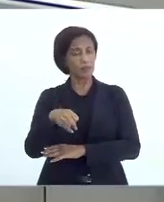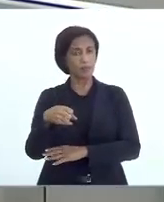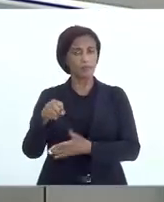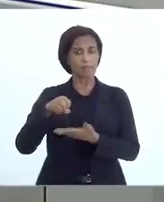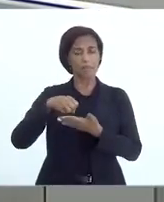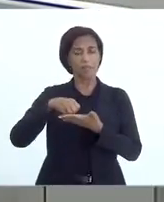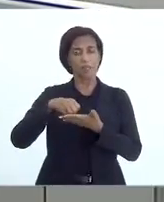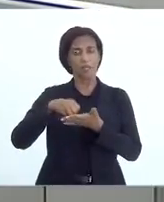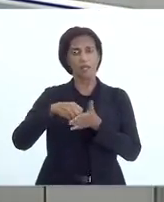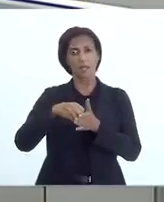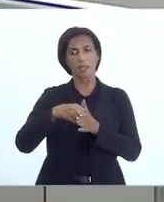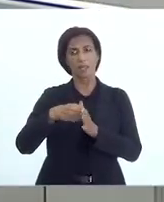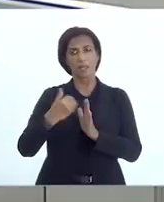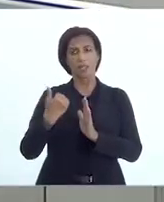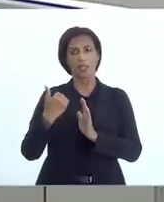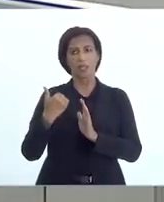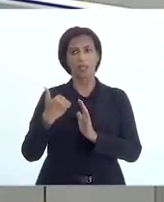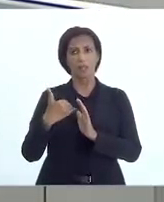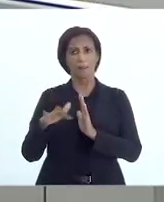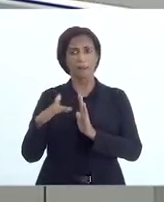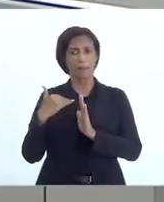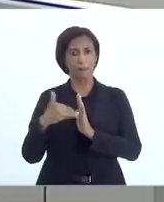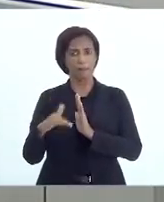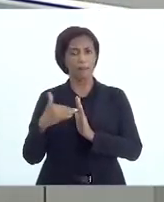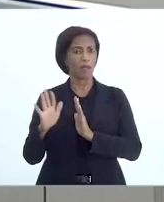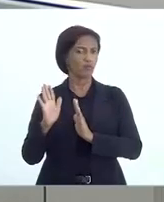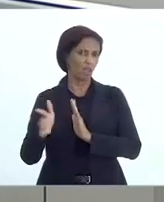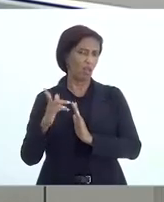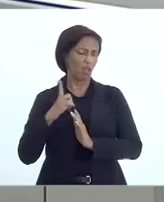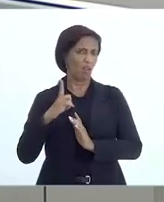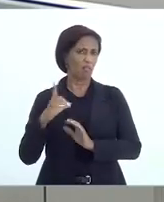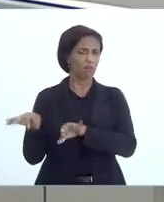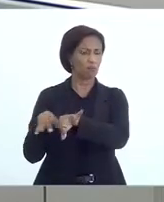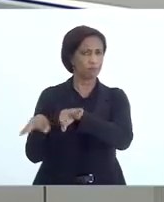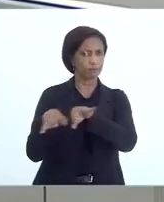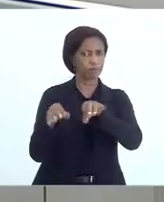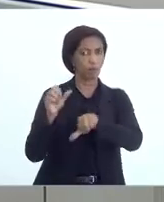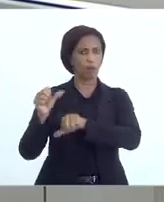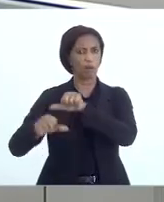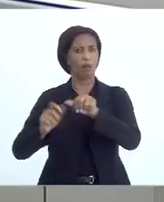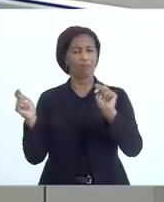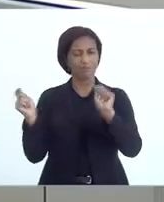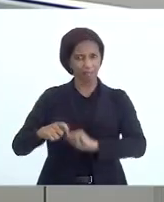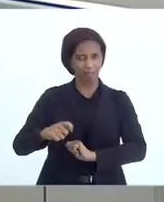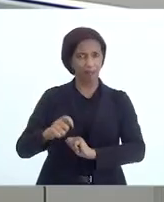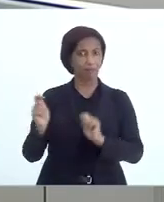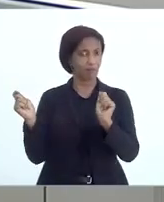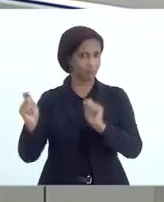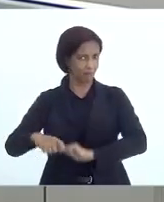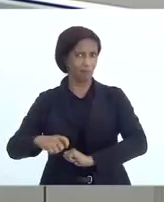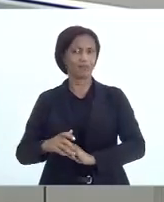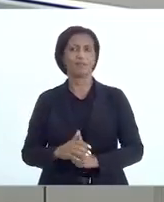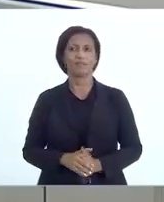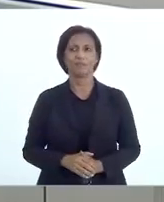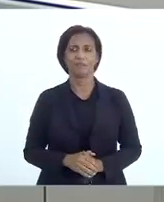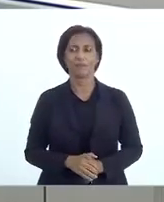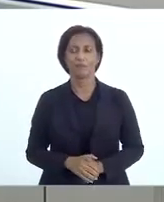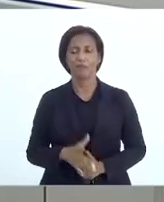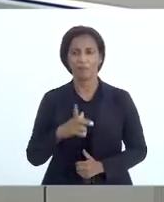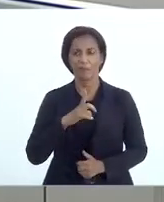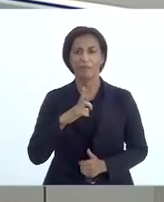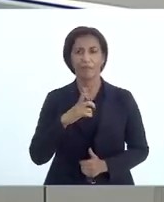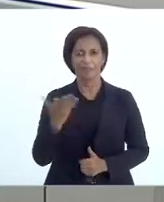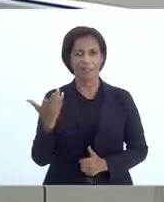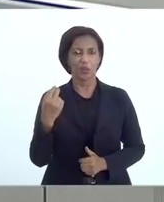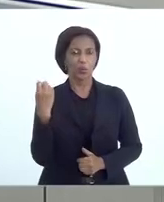meios né que deu para fazer outros lugares já fizeram e dá para fazer Dá sim para fazer aqui